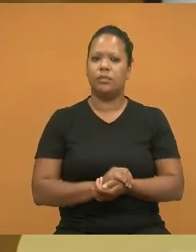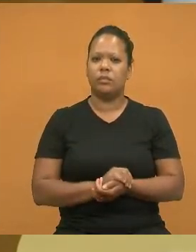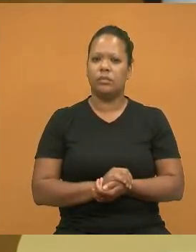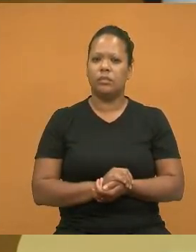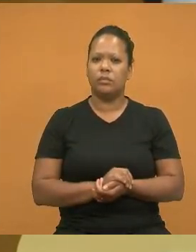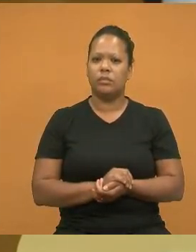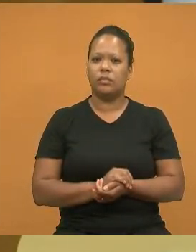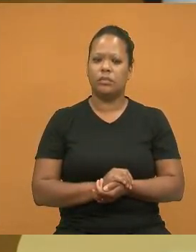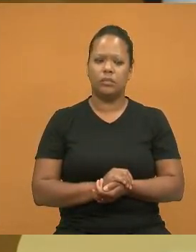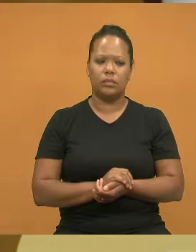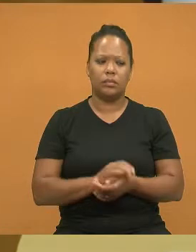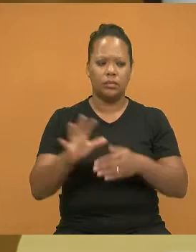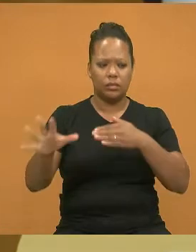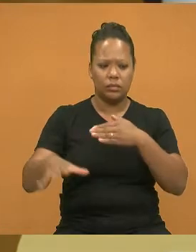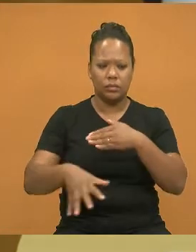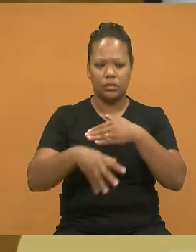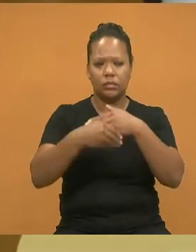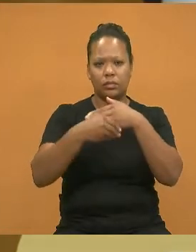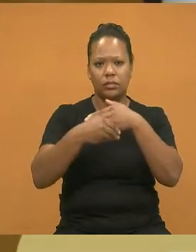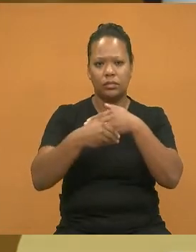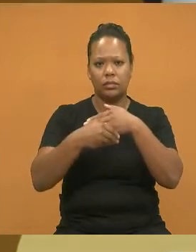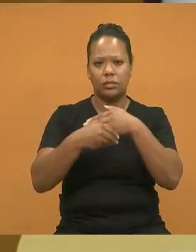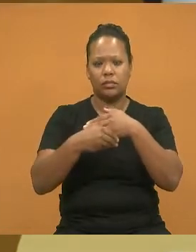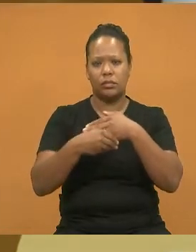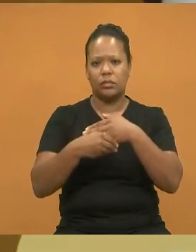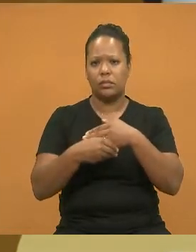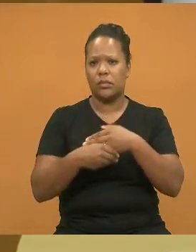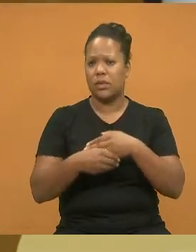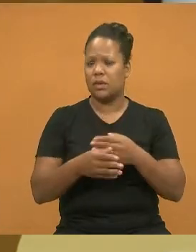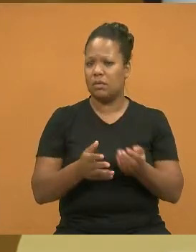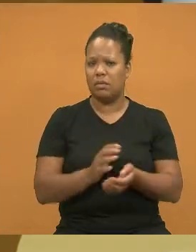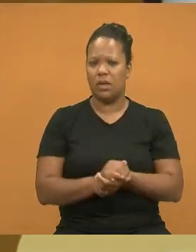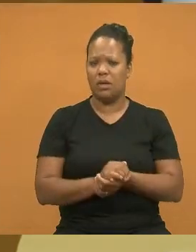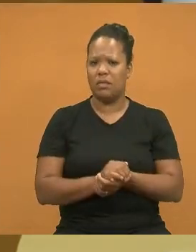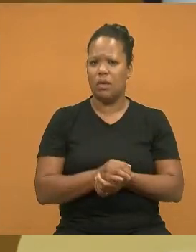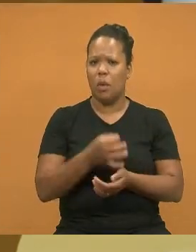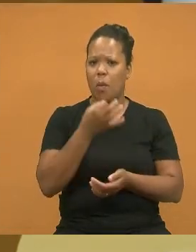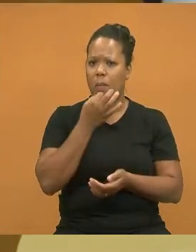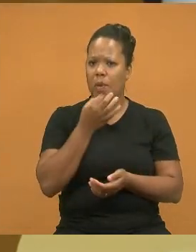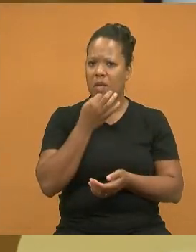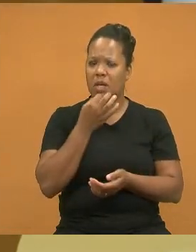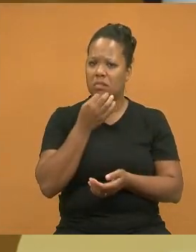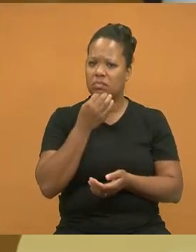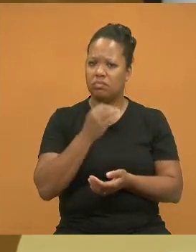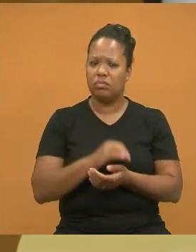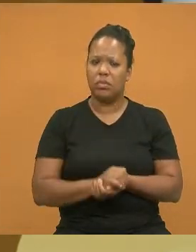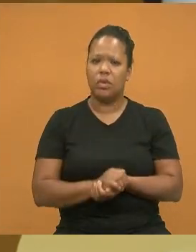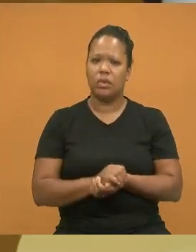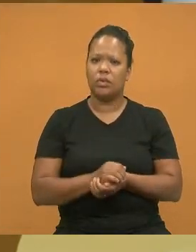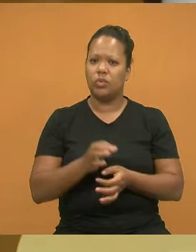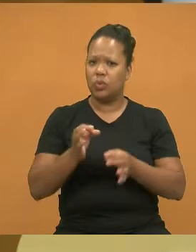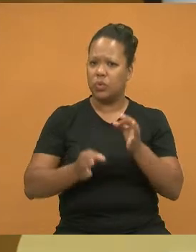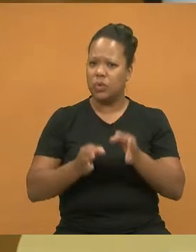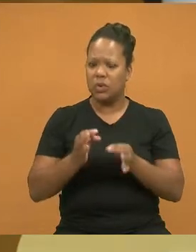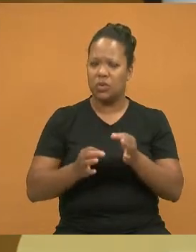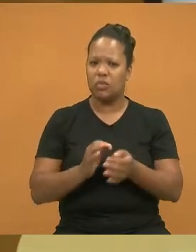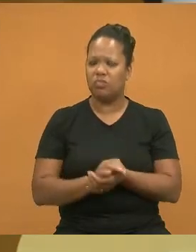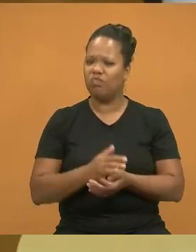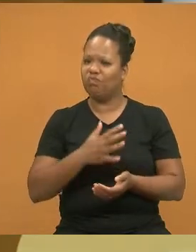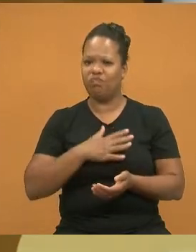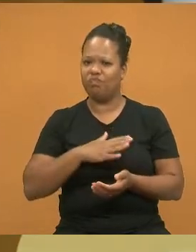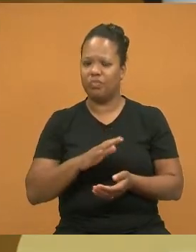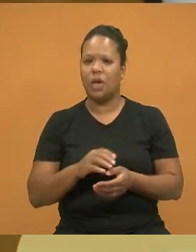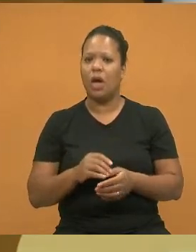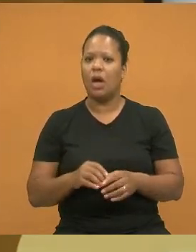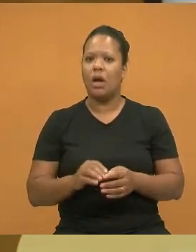adolescente. Eu fiz uma emenda também que não teve o parecer favorável da consultoria jurídica, mas eu queria reforçar. O